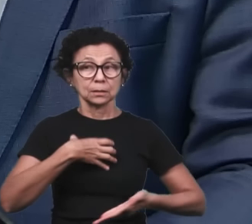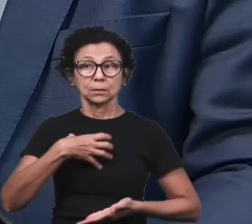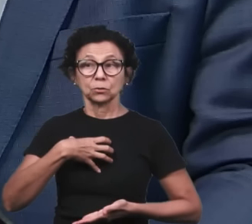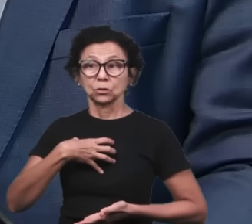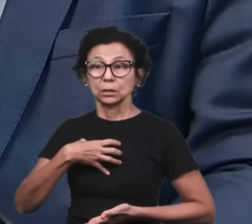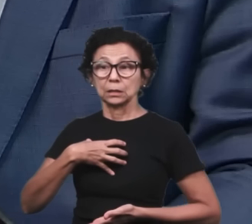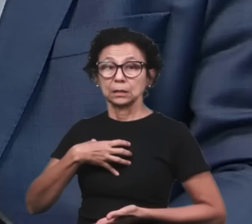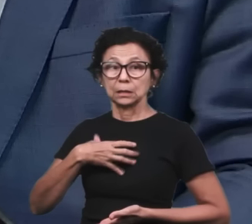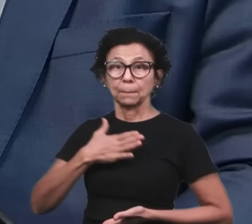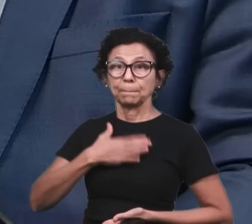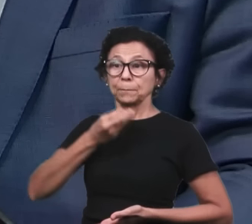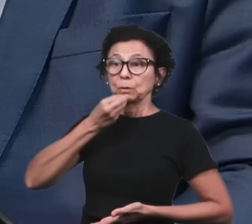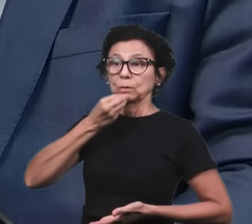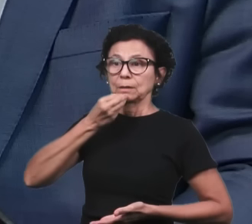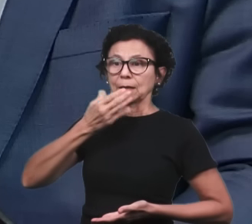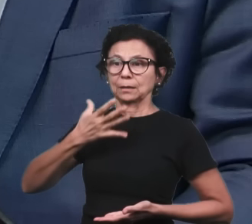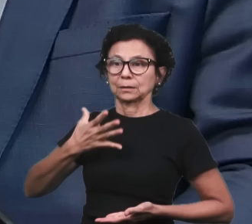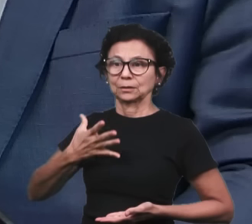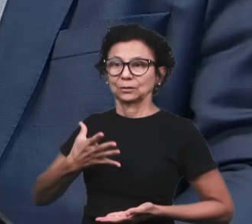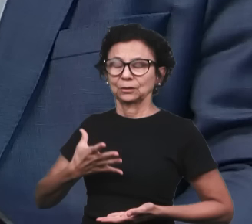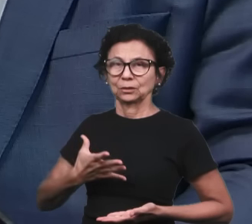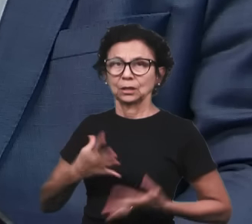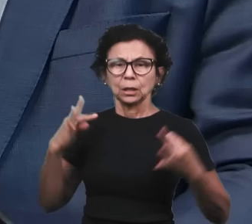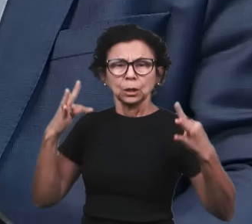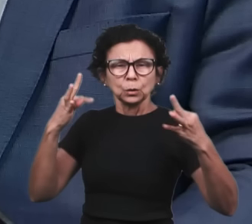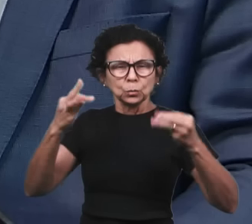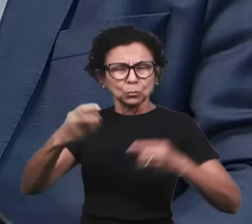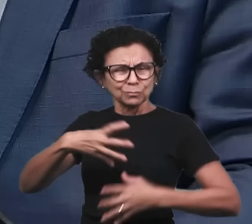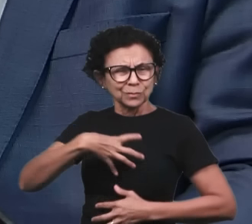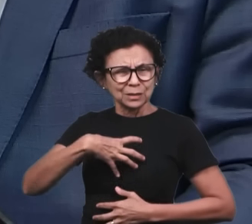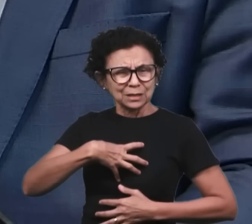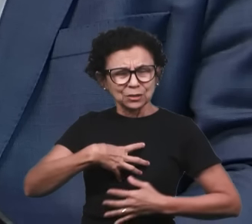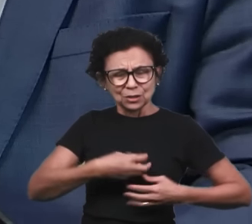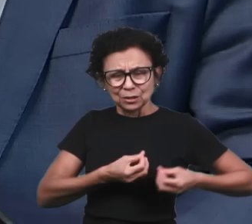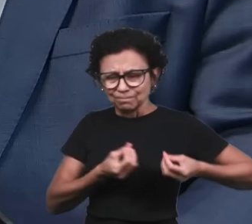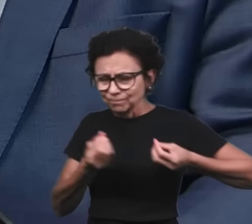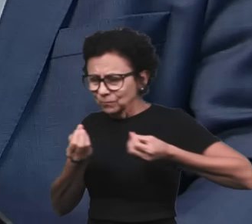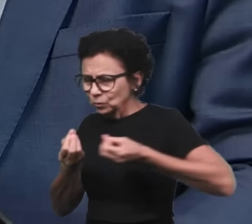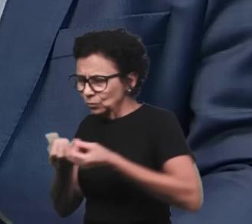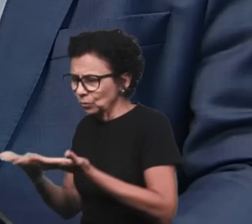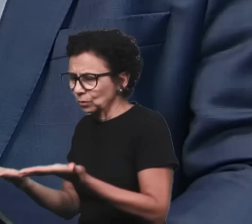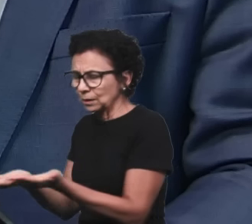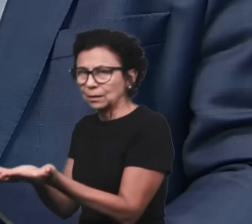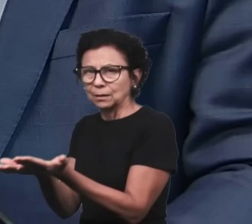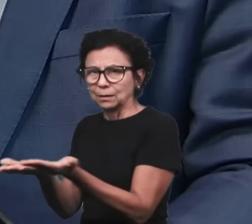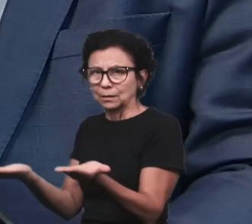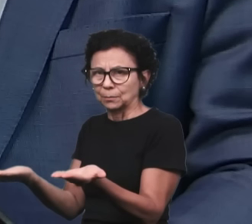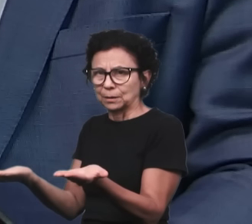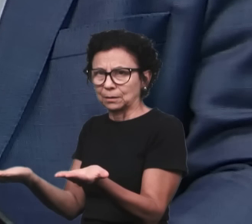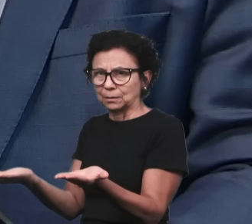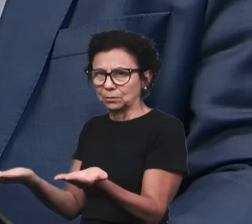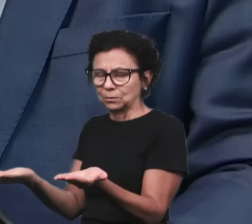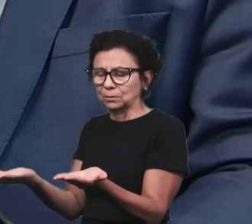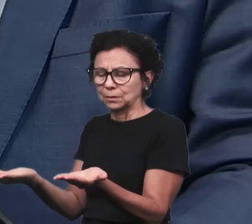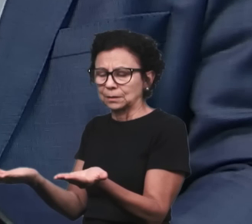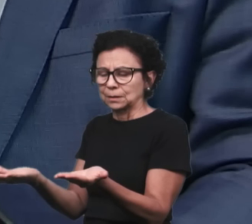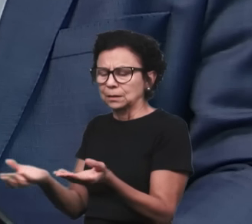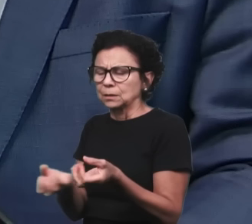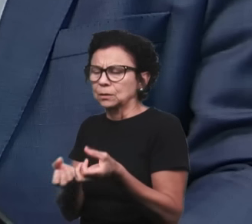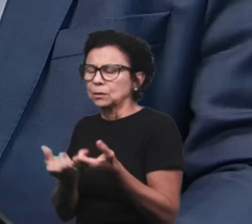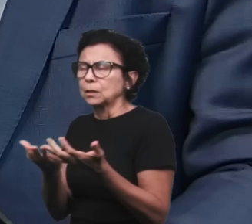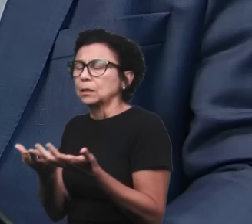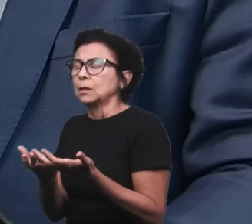minha oportunidade. Aí eu coloquei tudo que eu sentia ali na bandeja. E falei com Deus